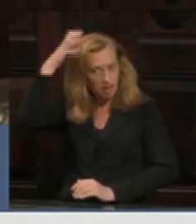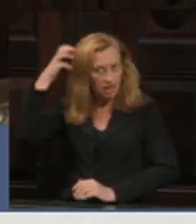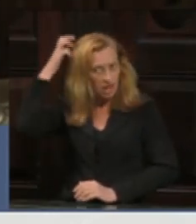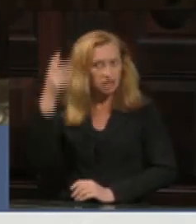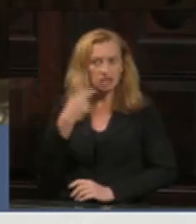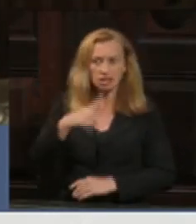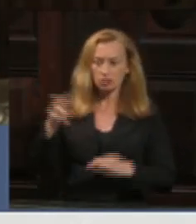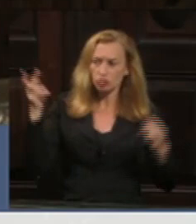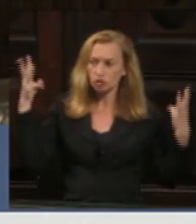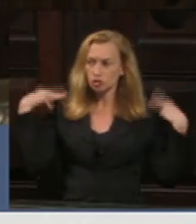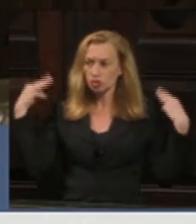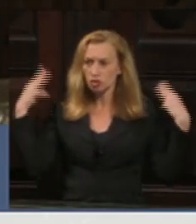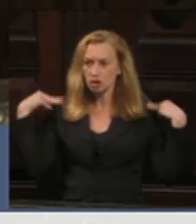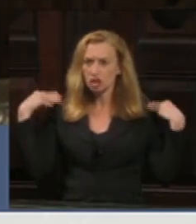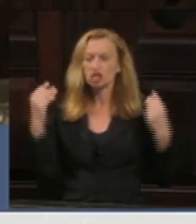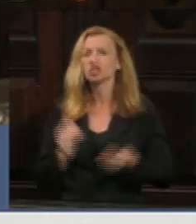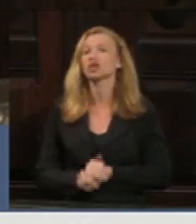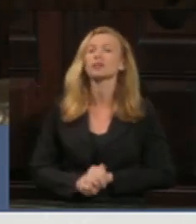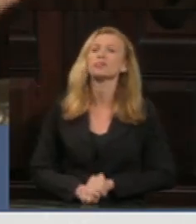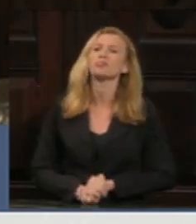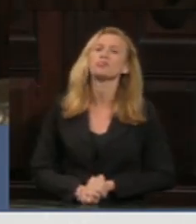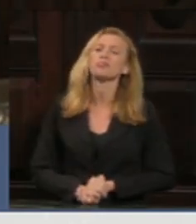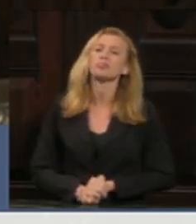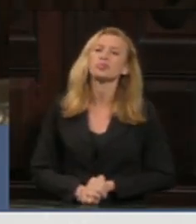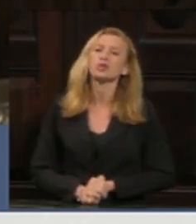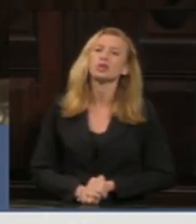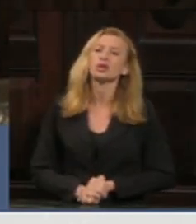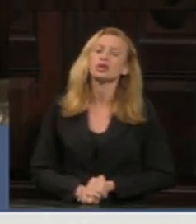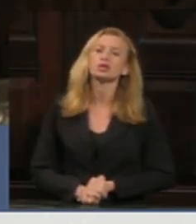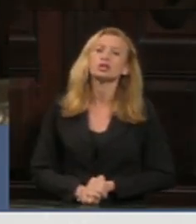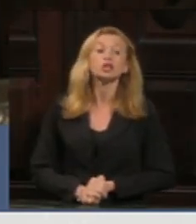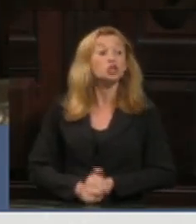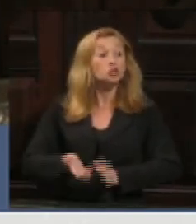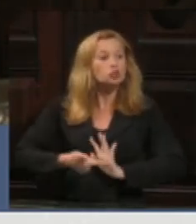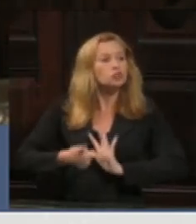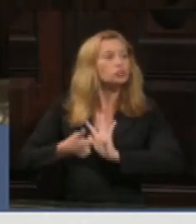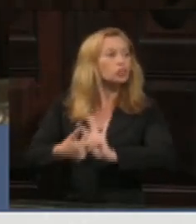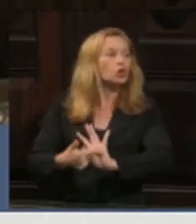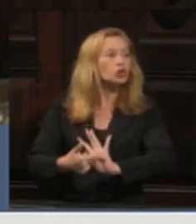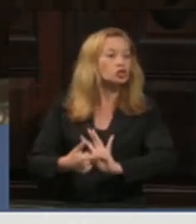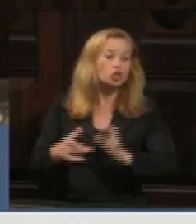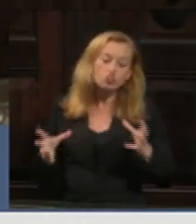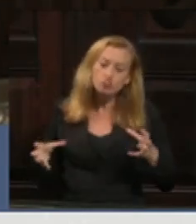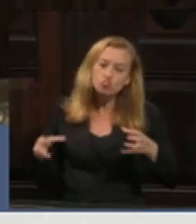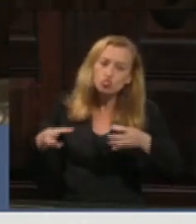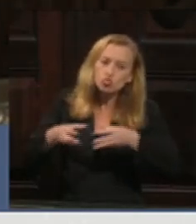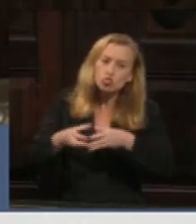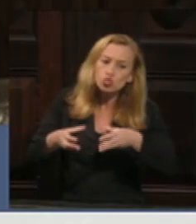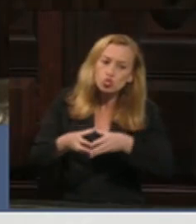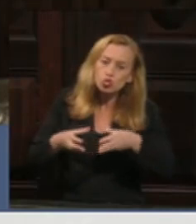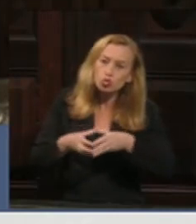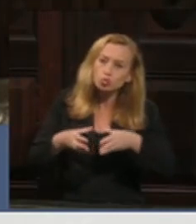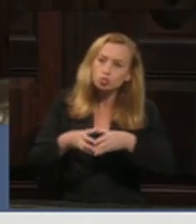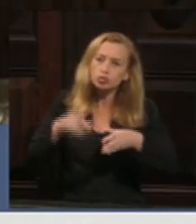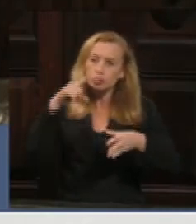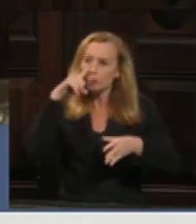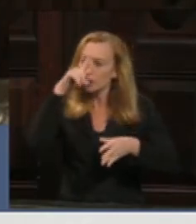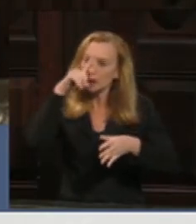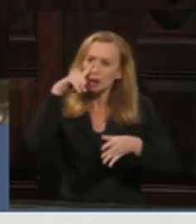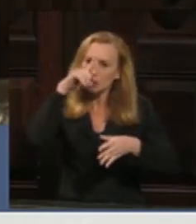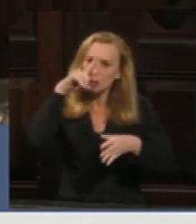Anderson é parte de uma poderosa organização criminosa